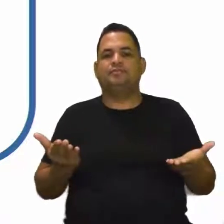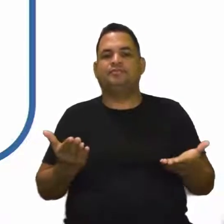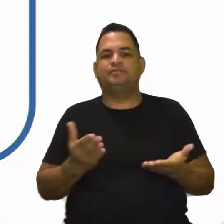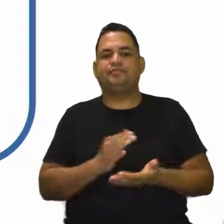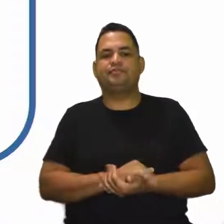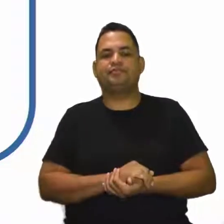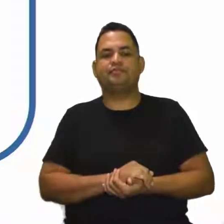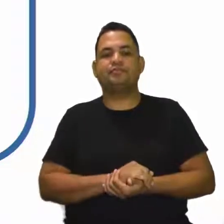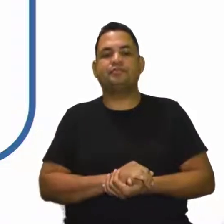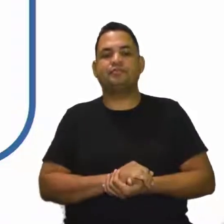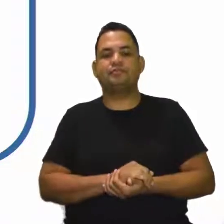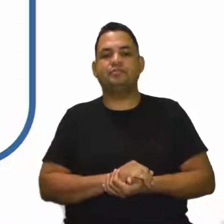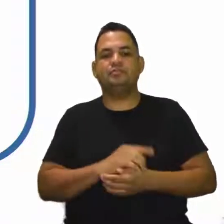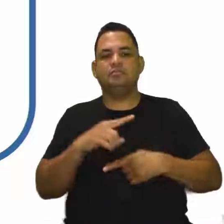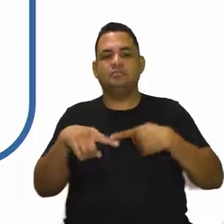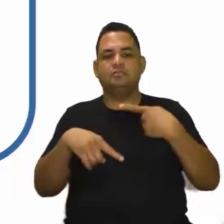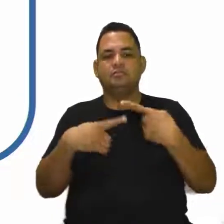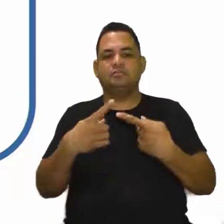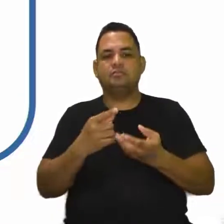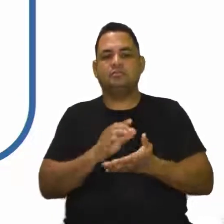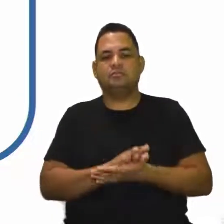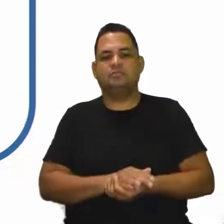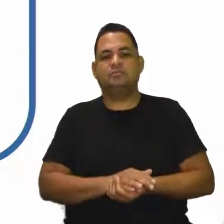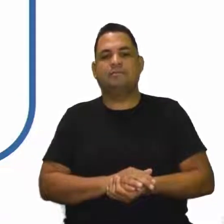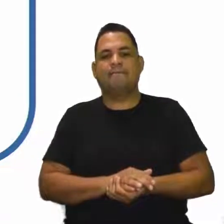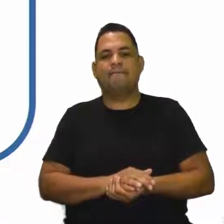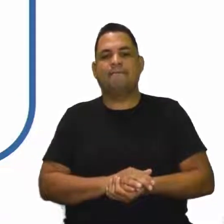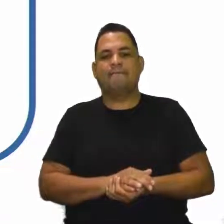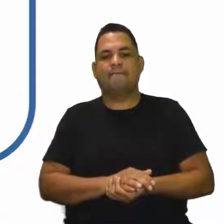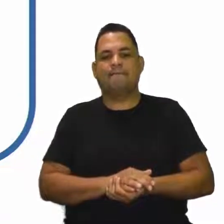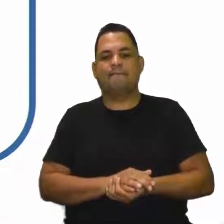primeiro ciclo. Na sequência, vamos para